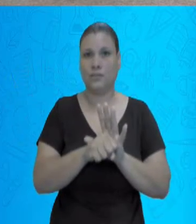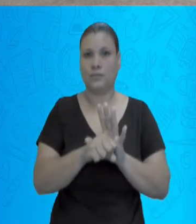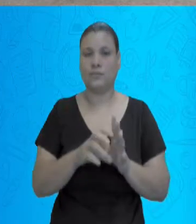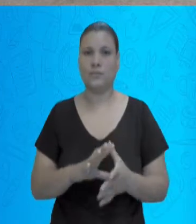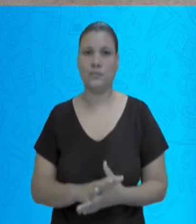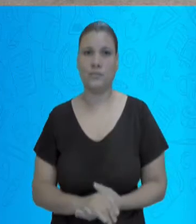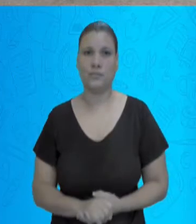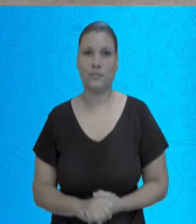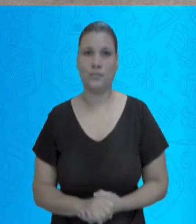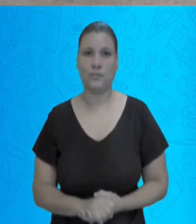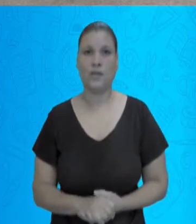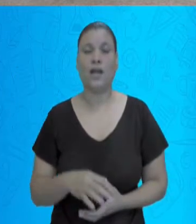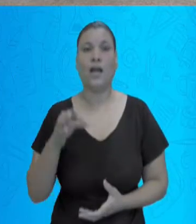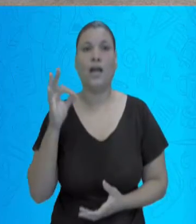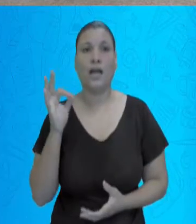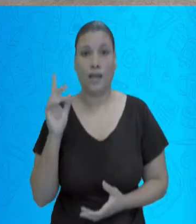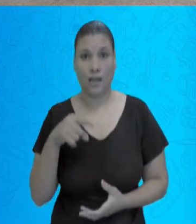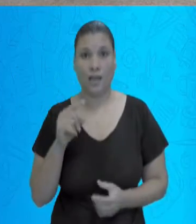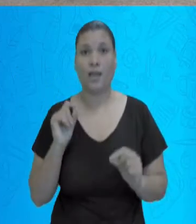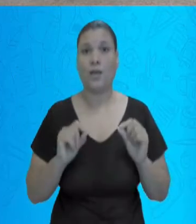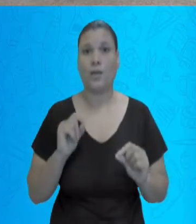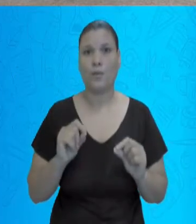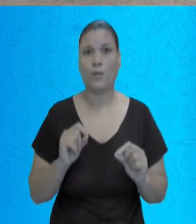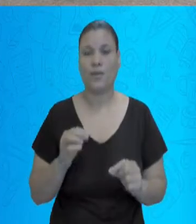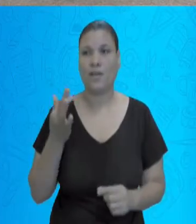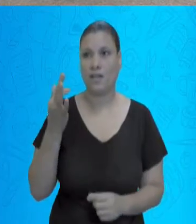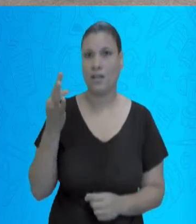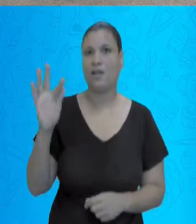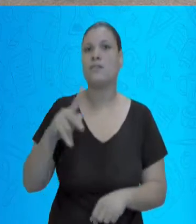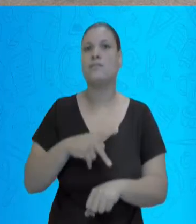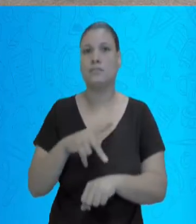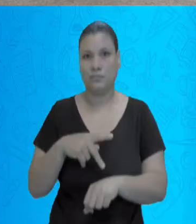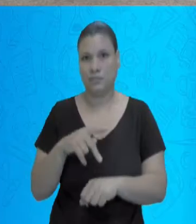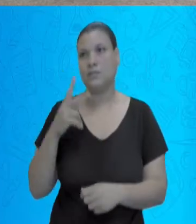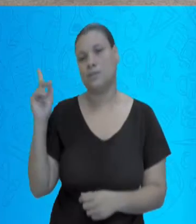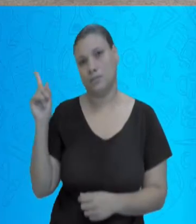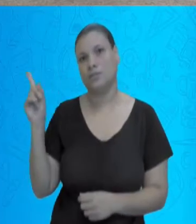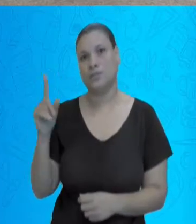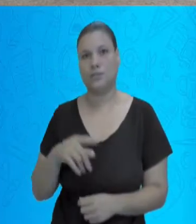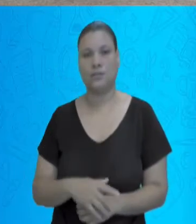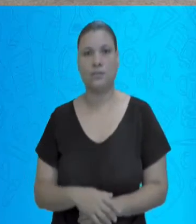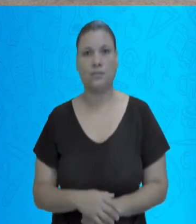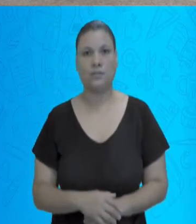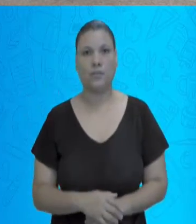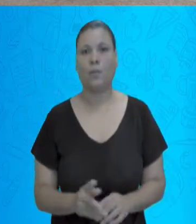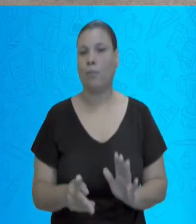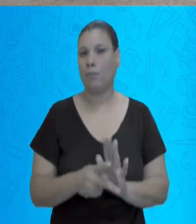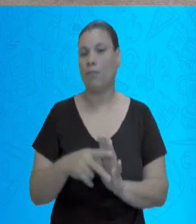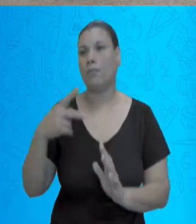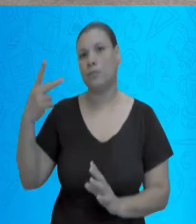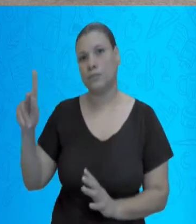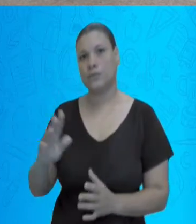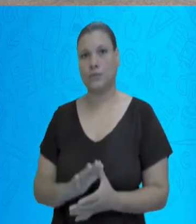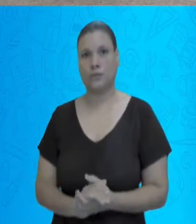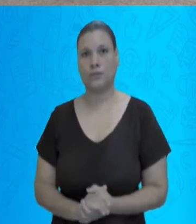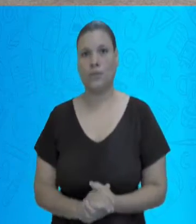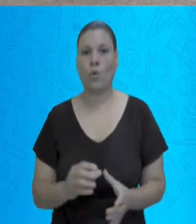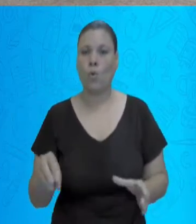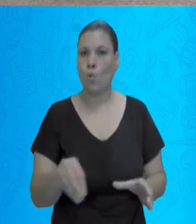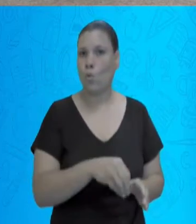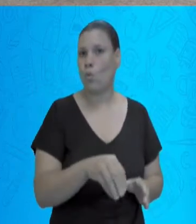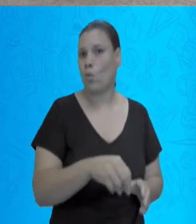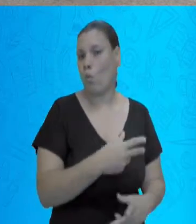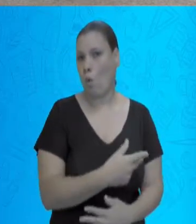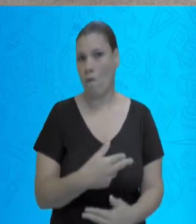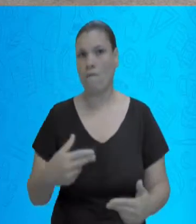verdadeiro monumento histórico em Paris, na França, com coleções acessíveis a todos, com